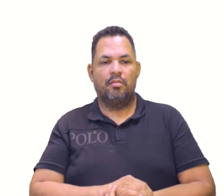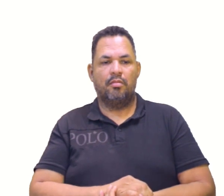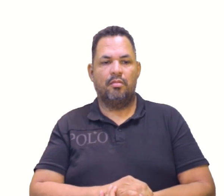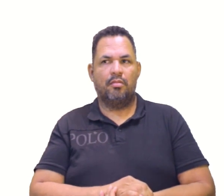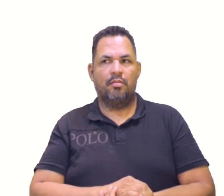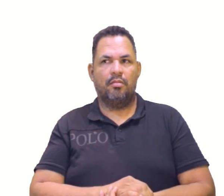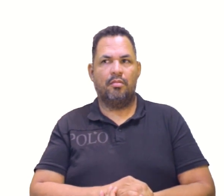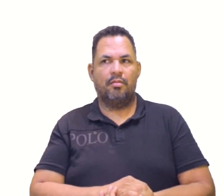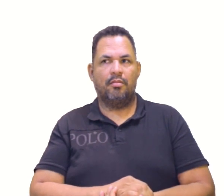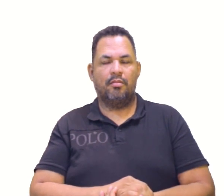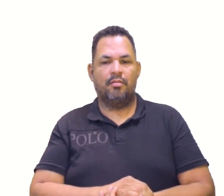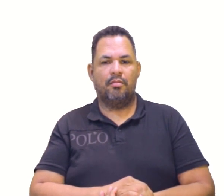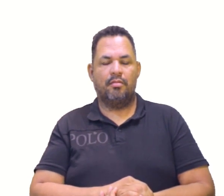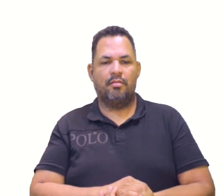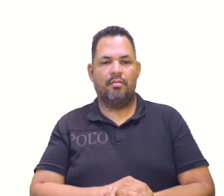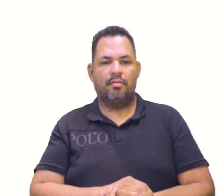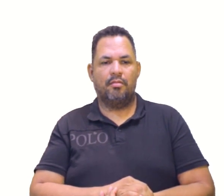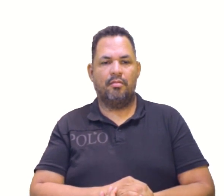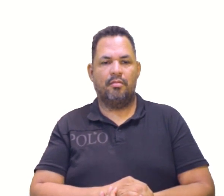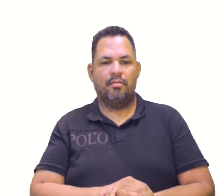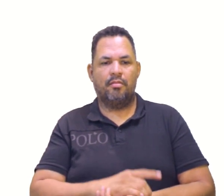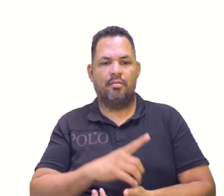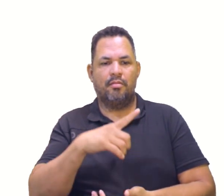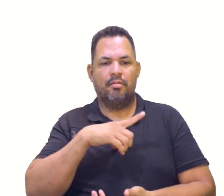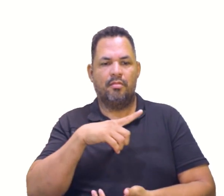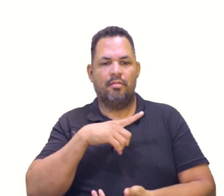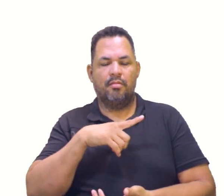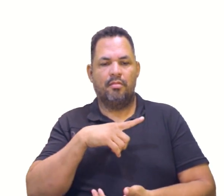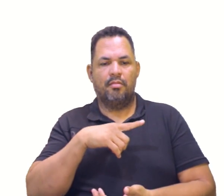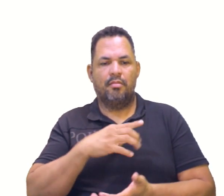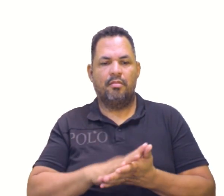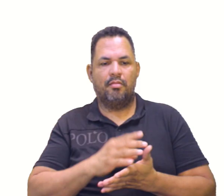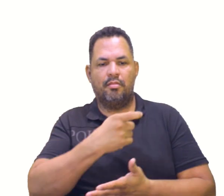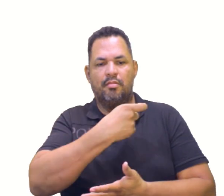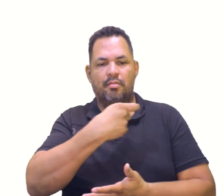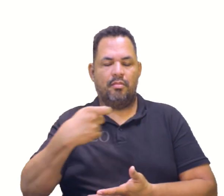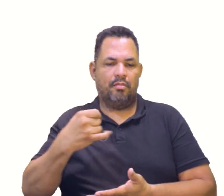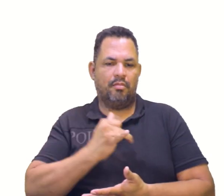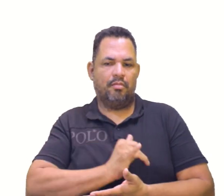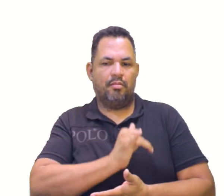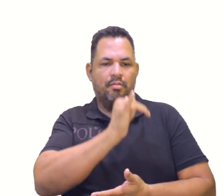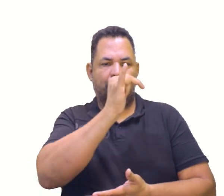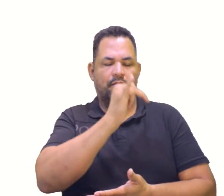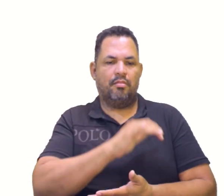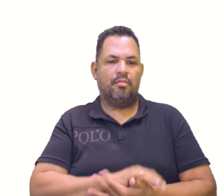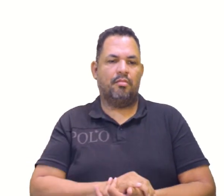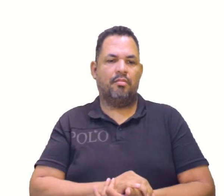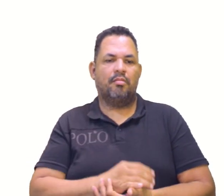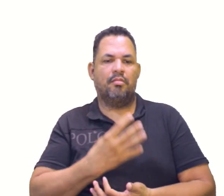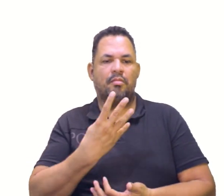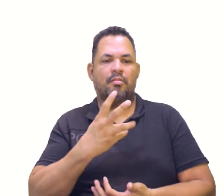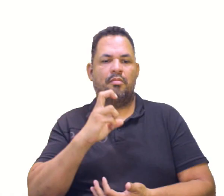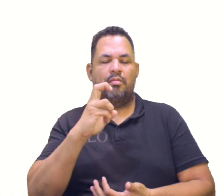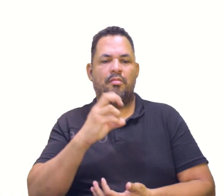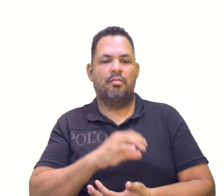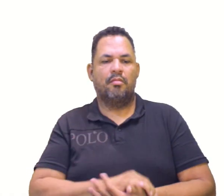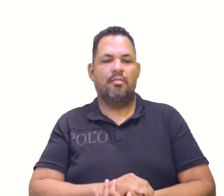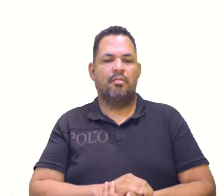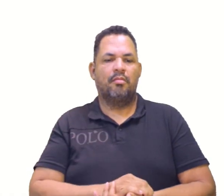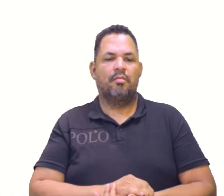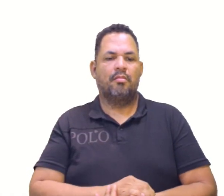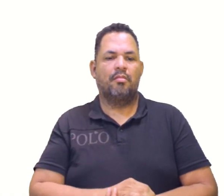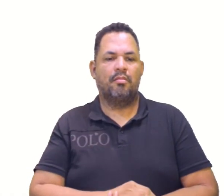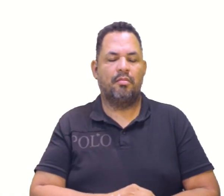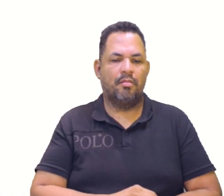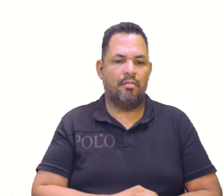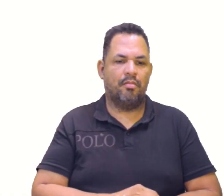Vamos lá então. Então a gente tem um plano cartesiano e uma reta. E uma reta com inclinação de 45 graus, é meio a meio aqui, né?